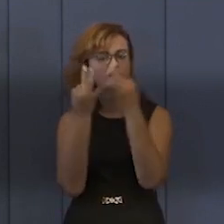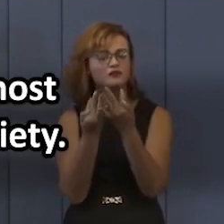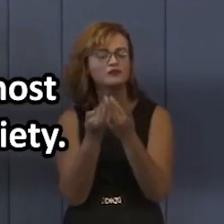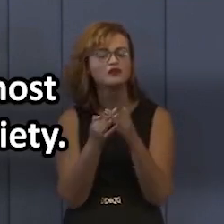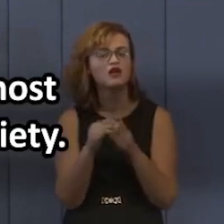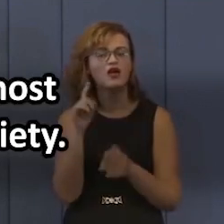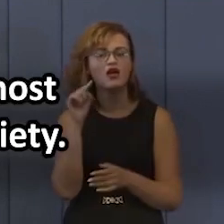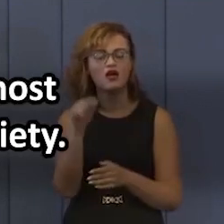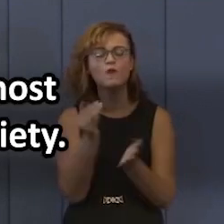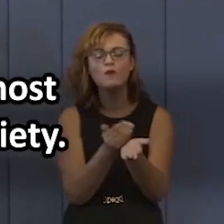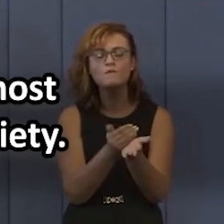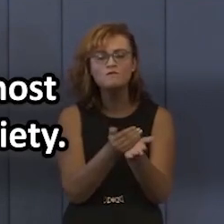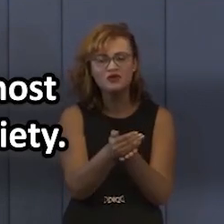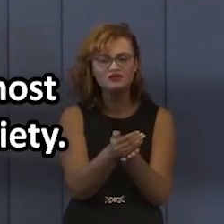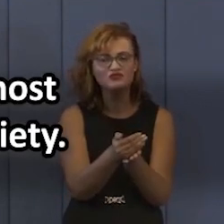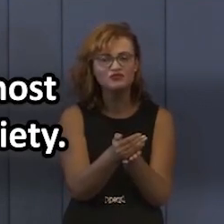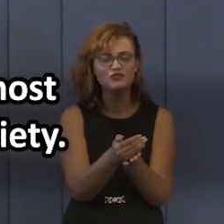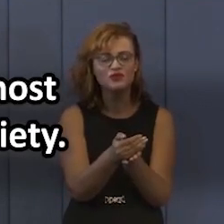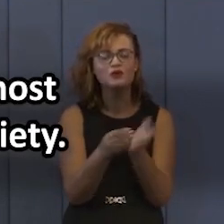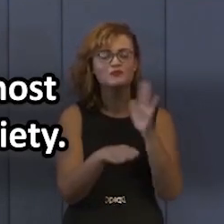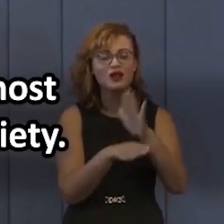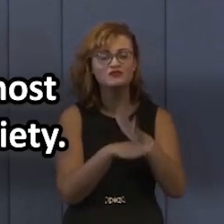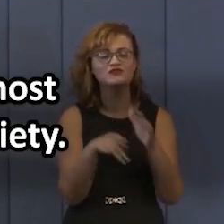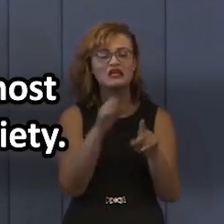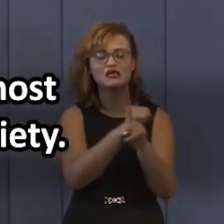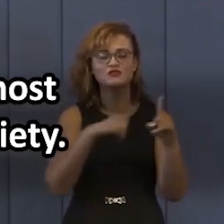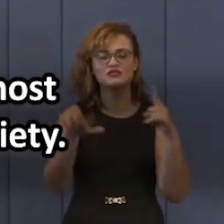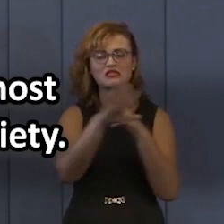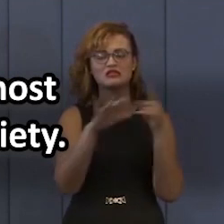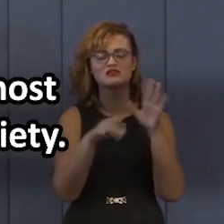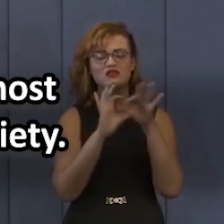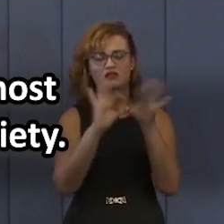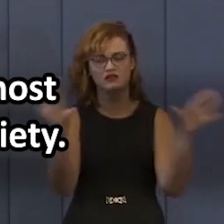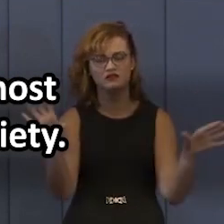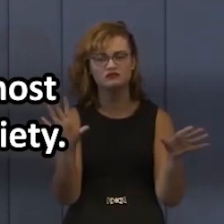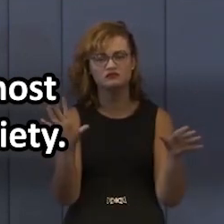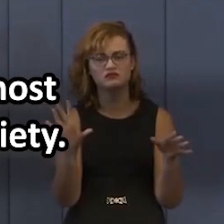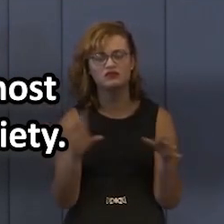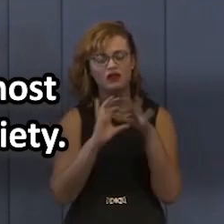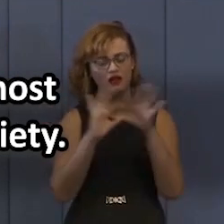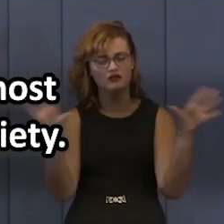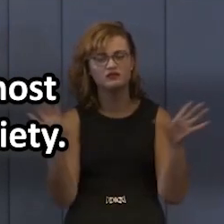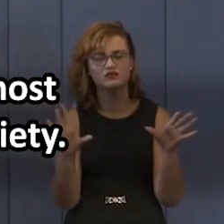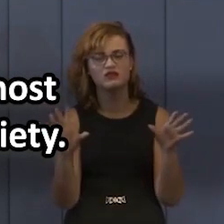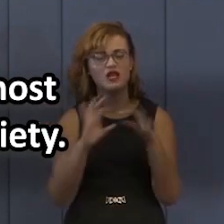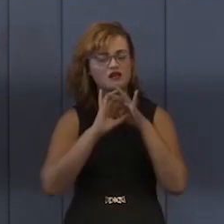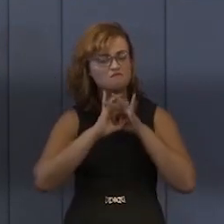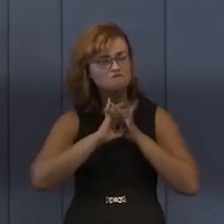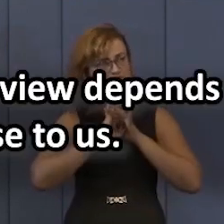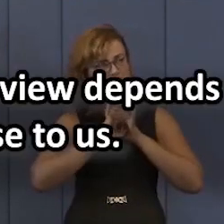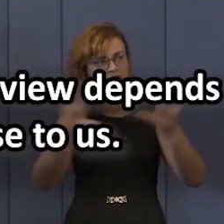institucional. Então, a proteção da família é exatamente o núcleo mais importante para que você tenha uma sociedade